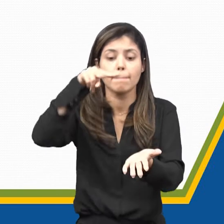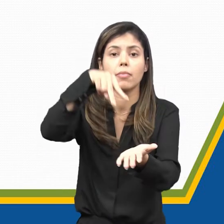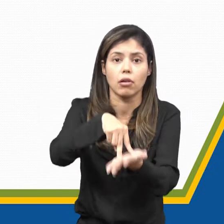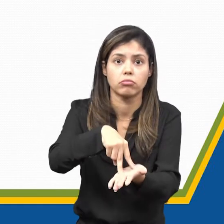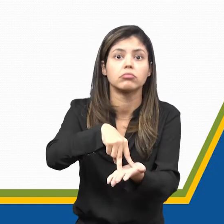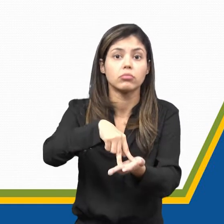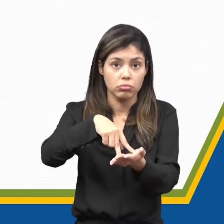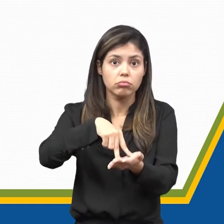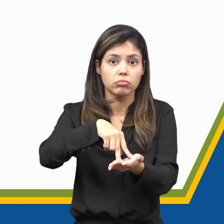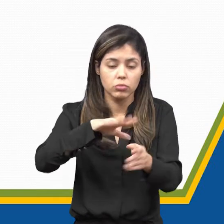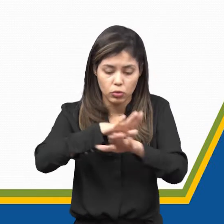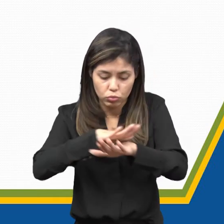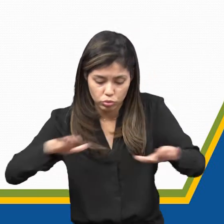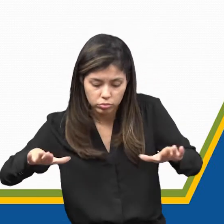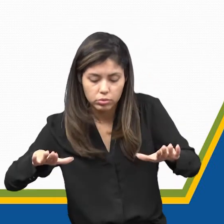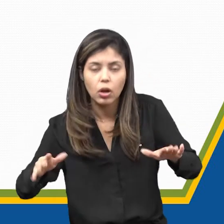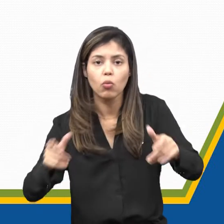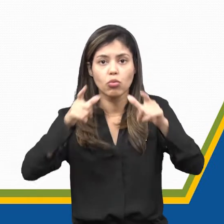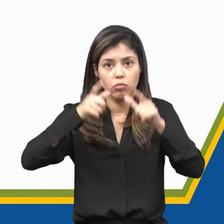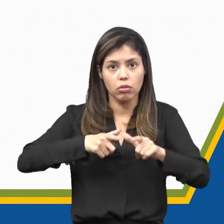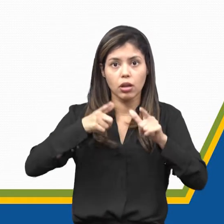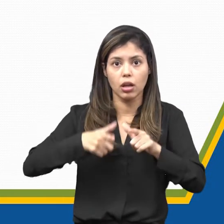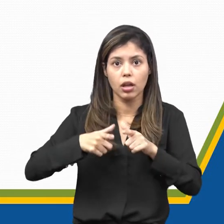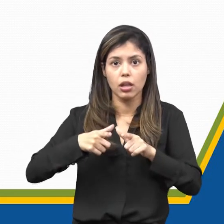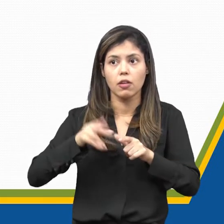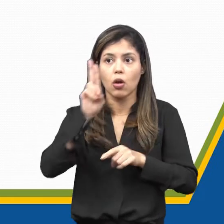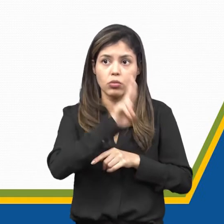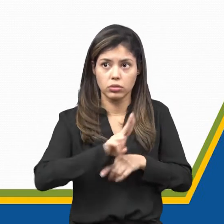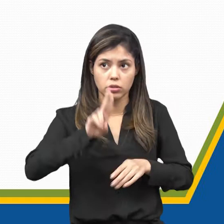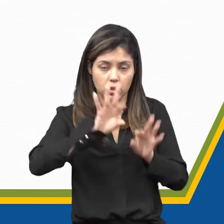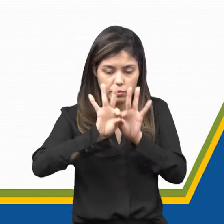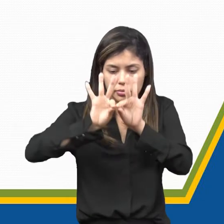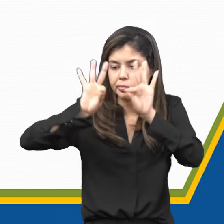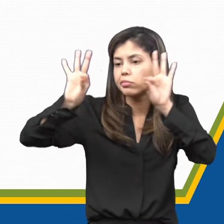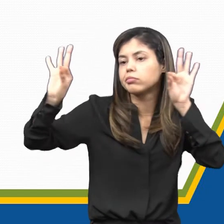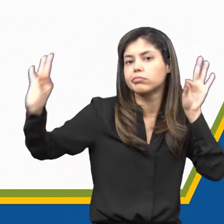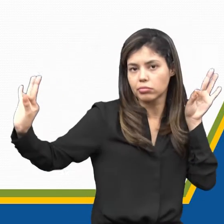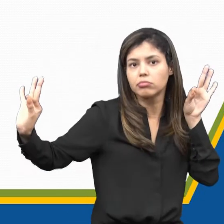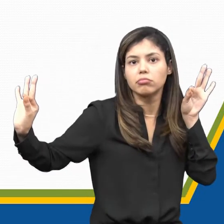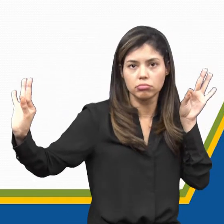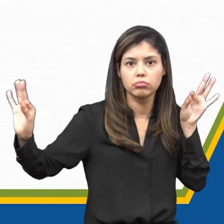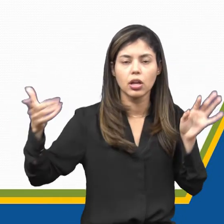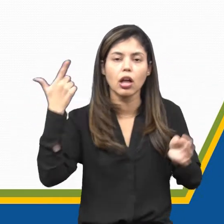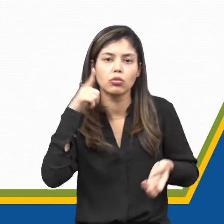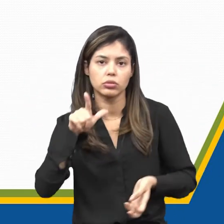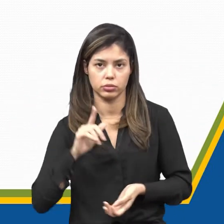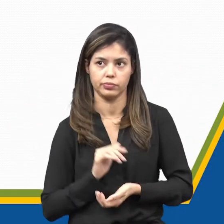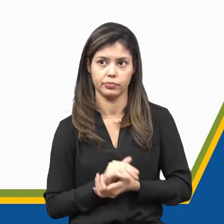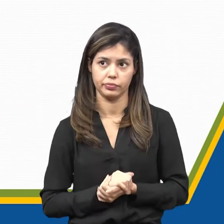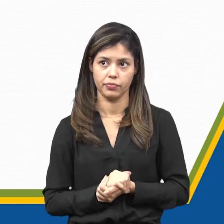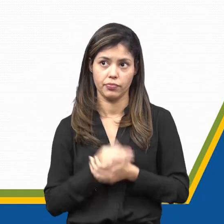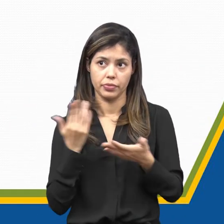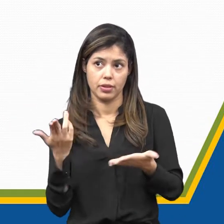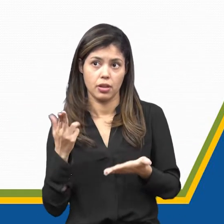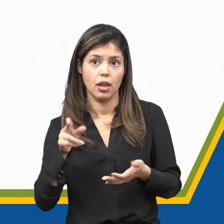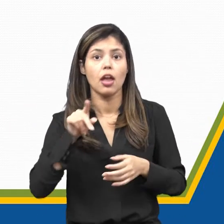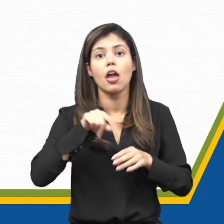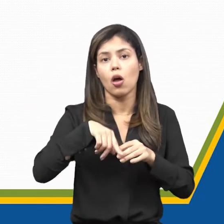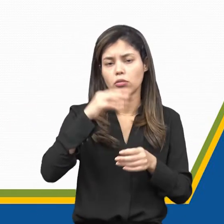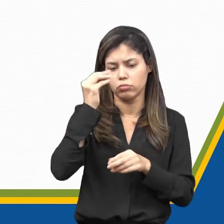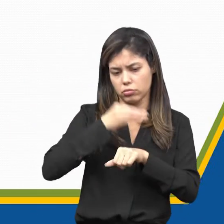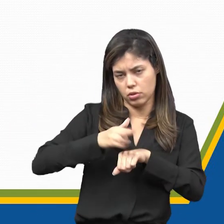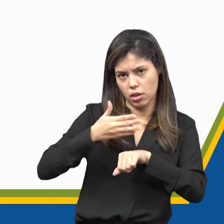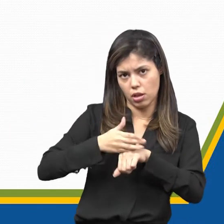ele tocar com os pés no chão, aquele lugar será usado para demarcar a distância alcançada por ele. Este é o teste